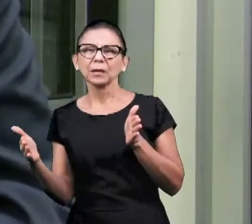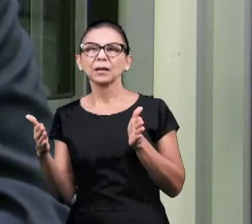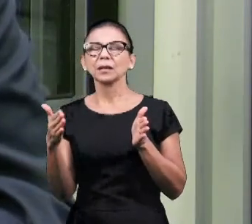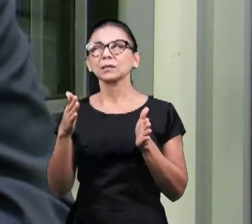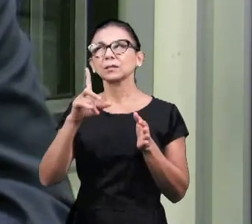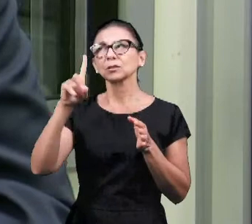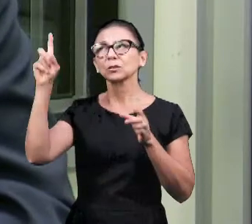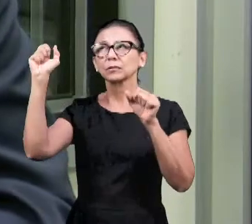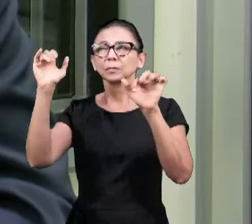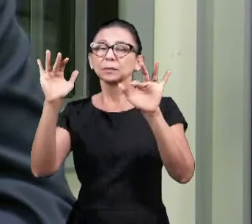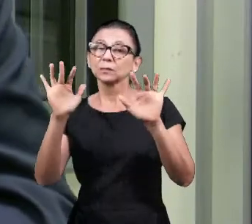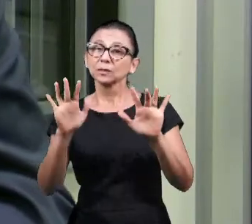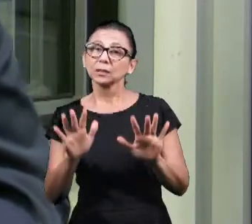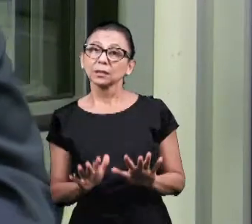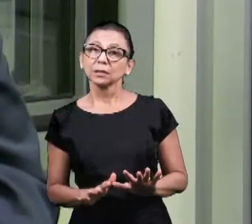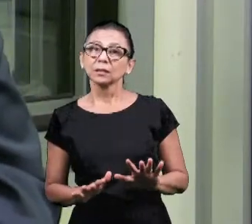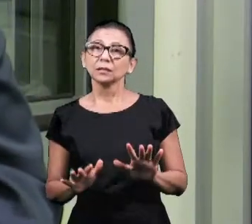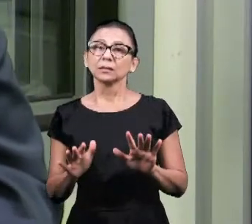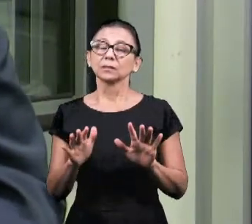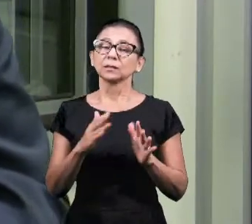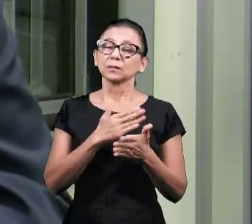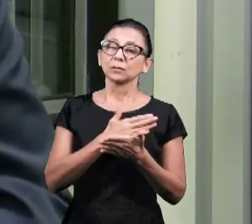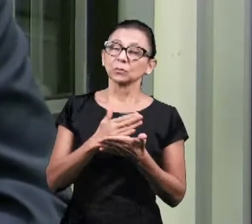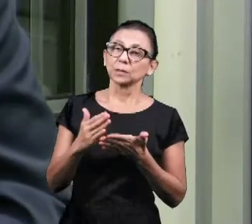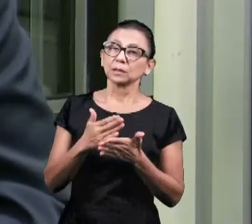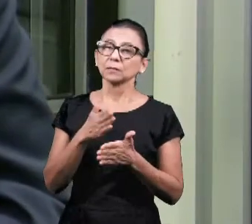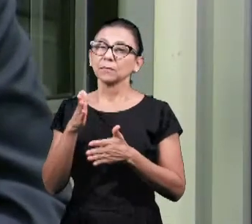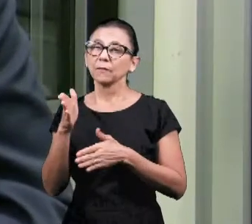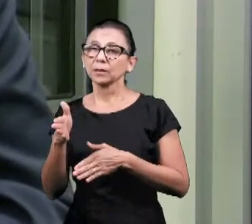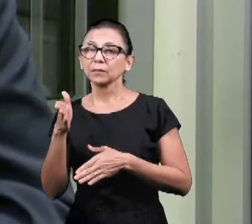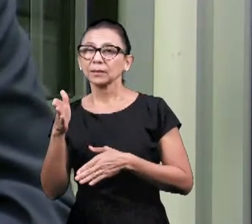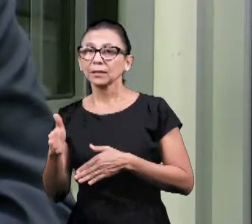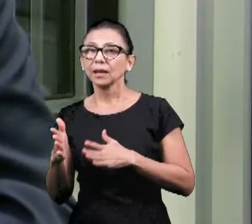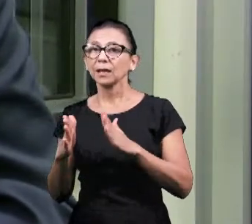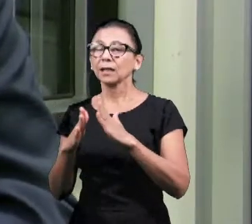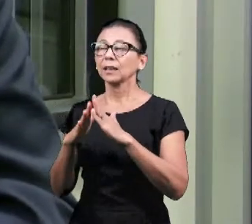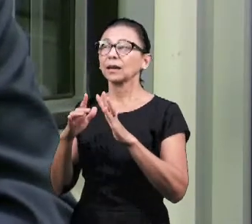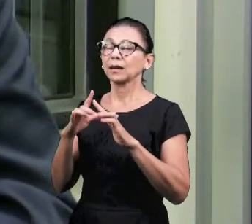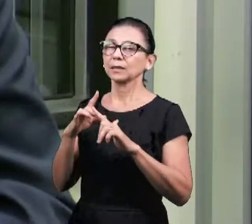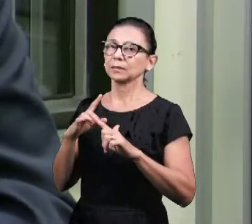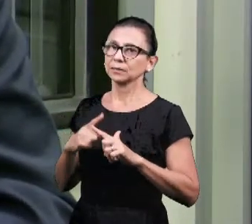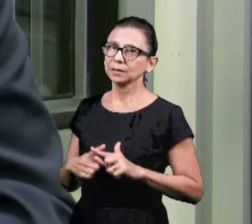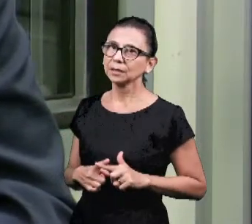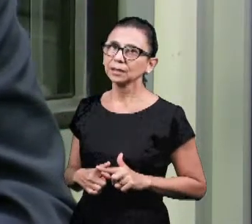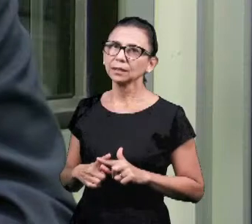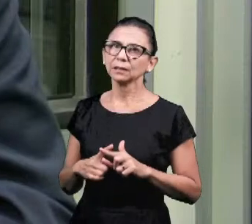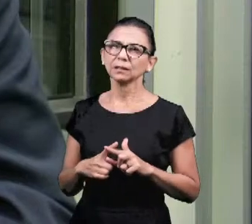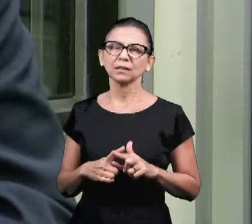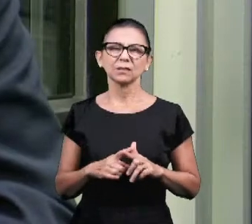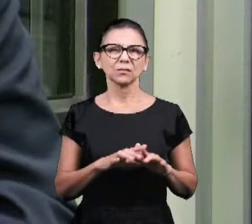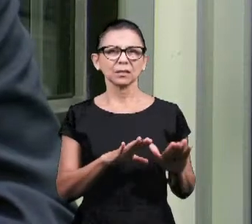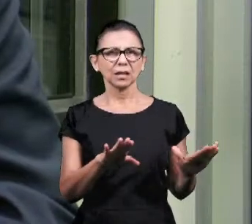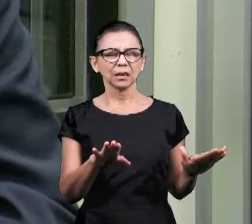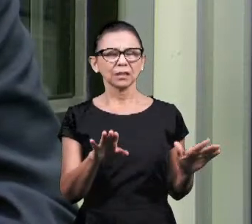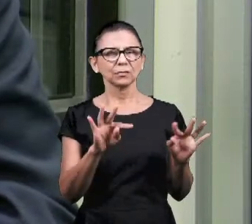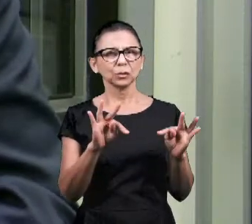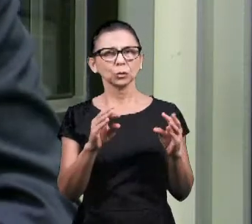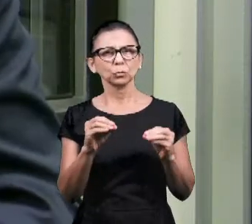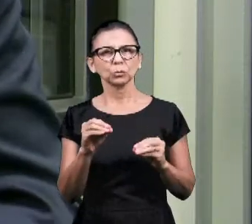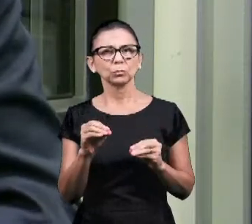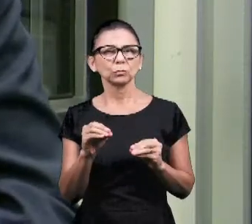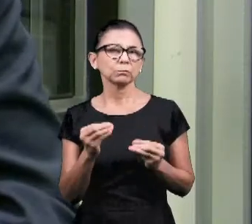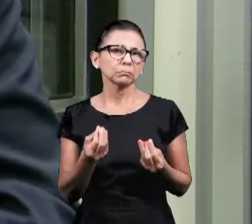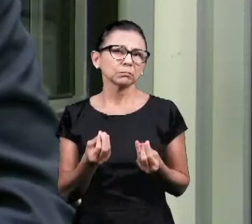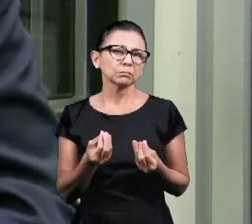mais tranquilidade, com mais frequência, e aquilo foi caindo, assim, vamos dizer, no